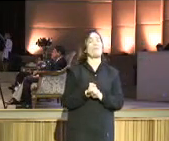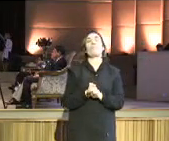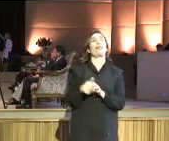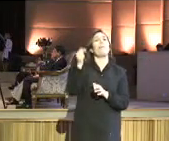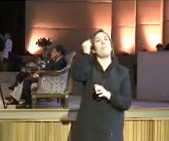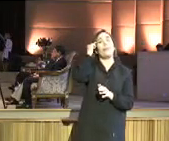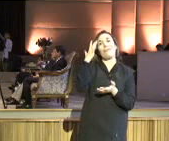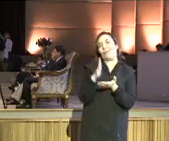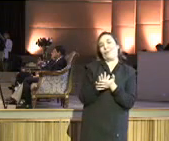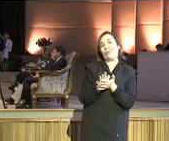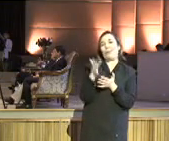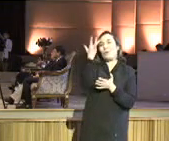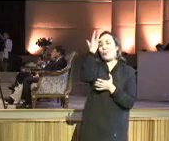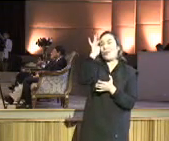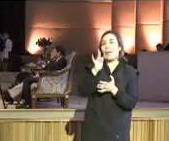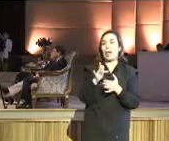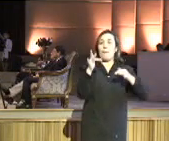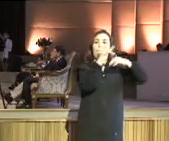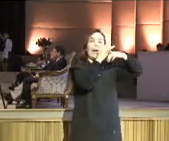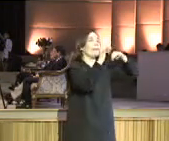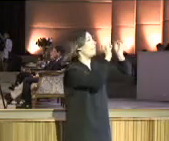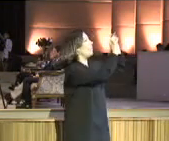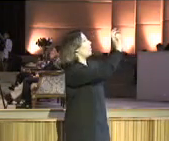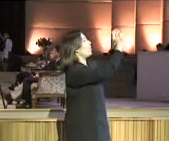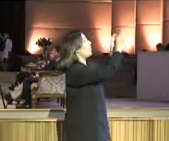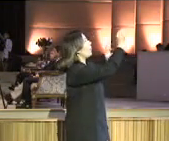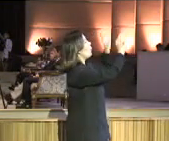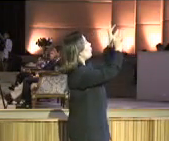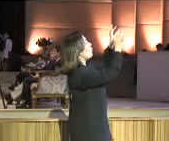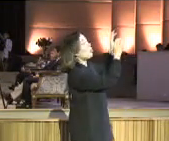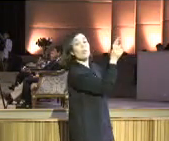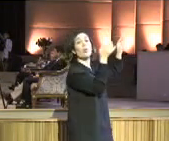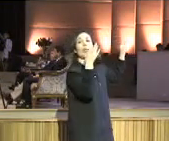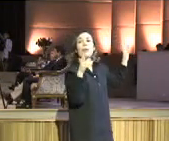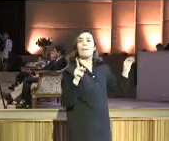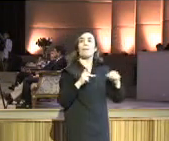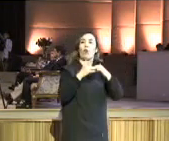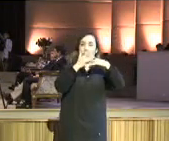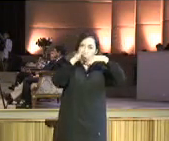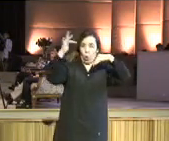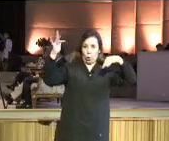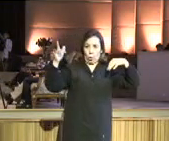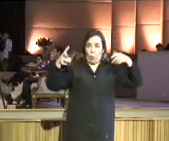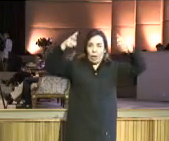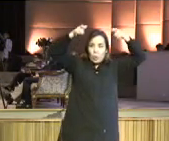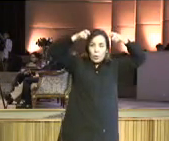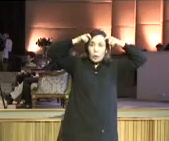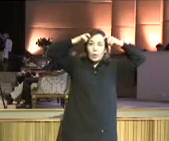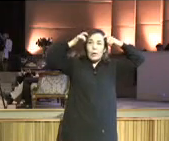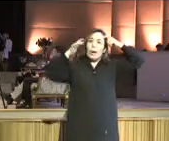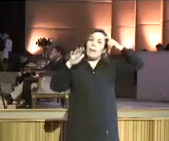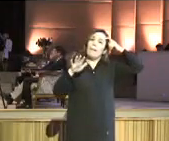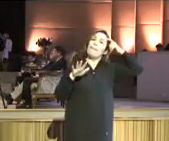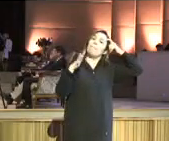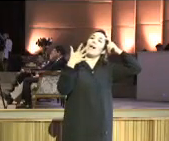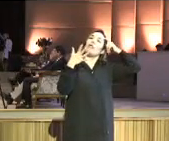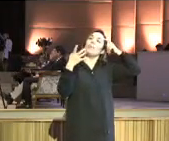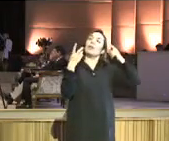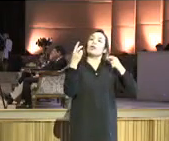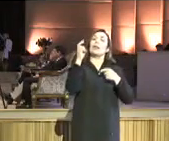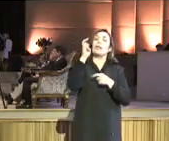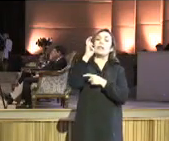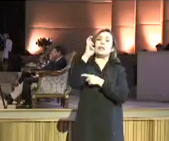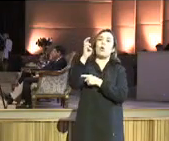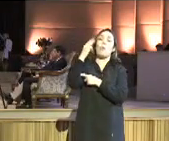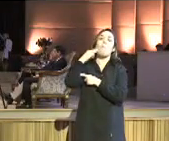pedras preciosas eram essas, não dá para a gente saber. Mas só de ouro, ele andava com